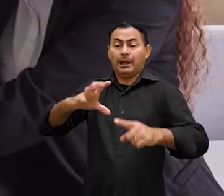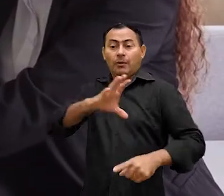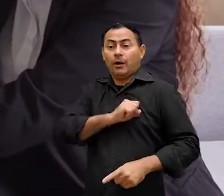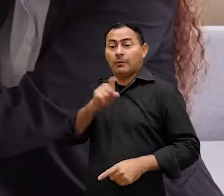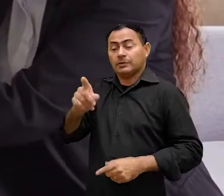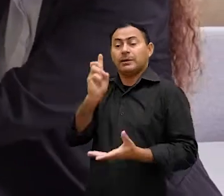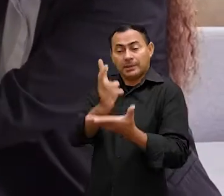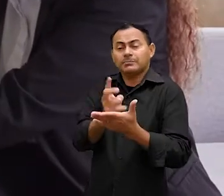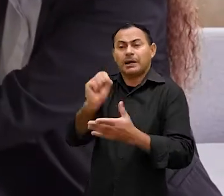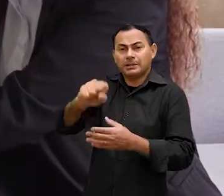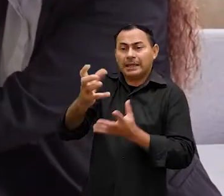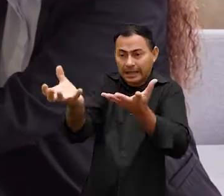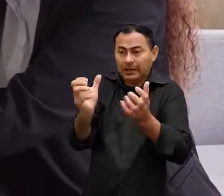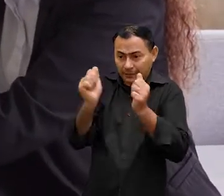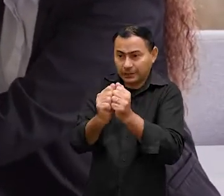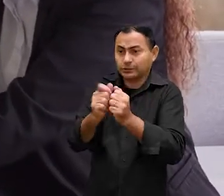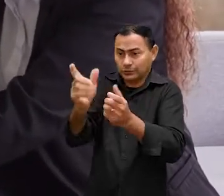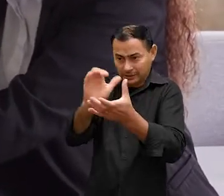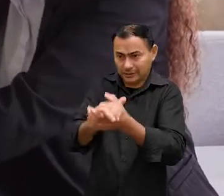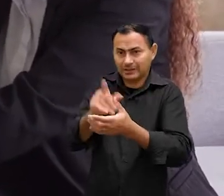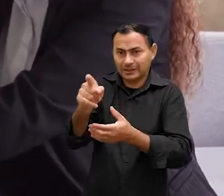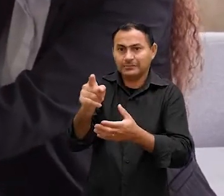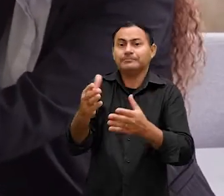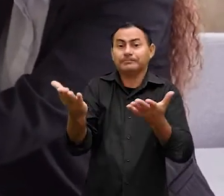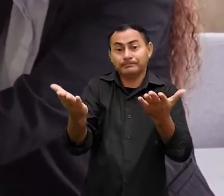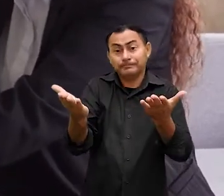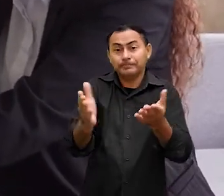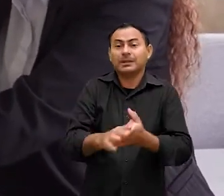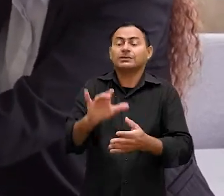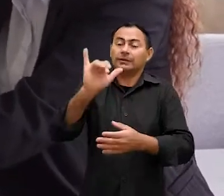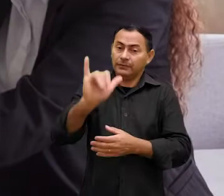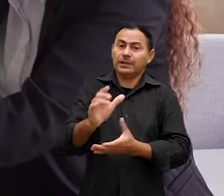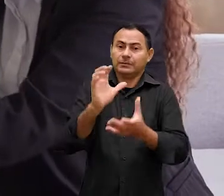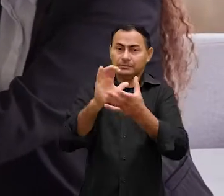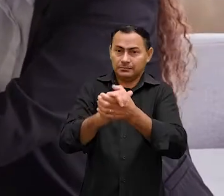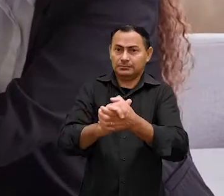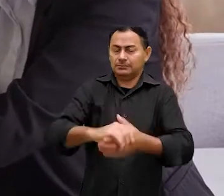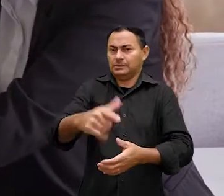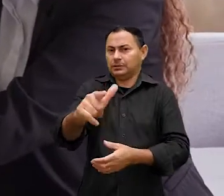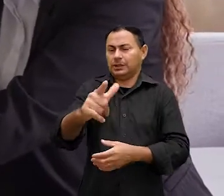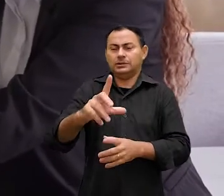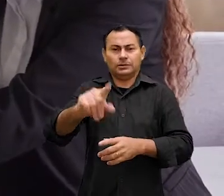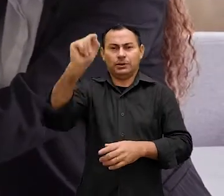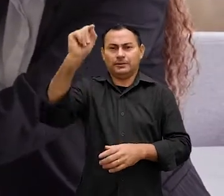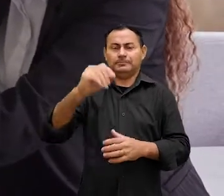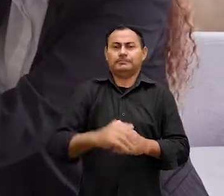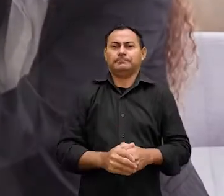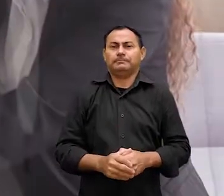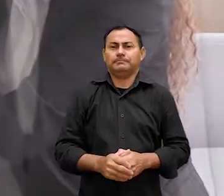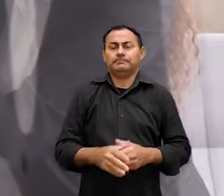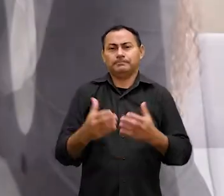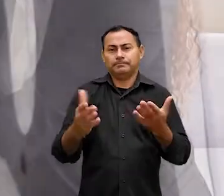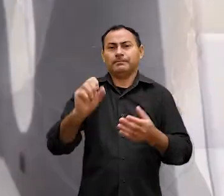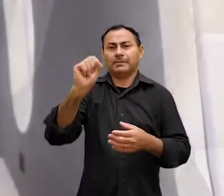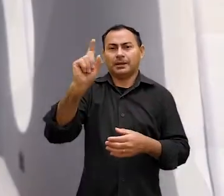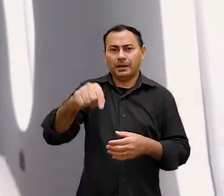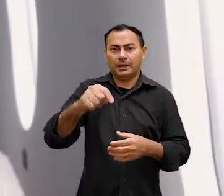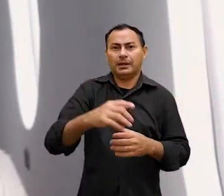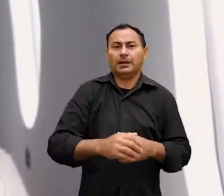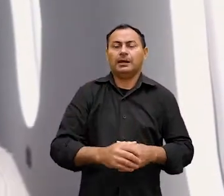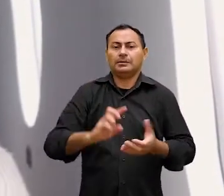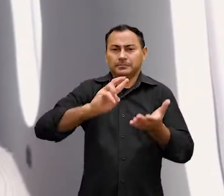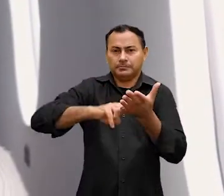você mesmo assim e quero ficar com você. Então você fica. Não tem opção. Essa é